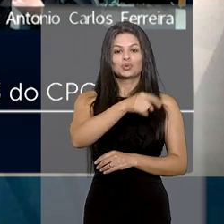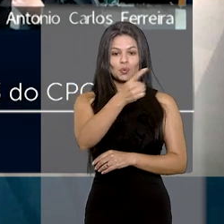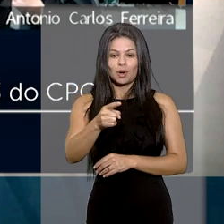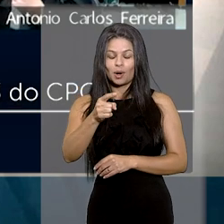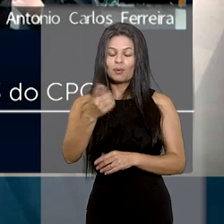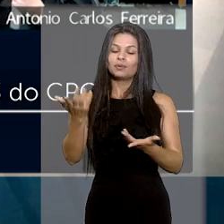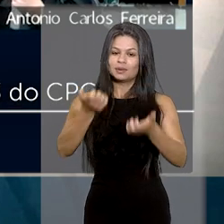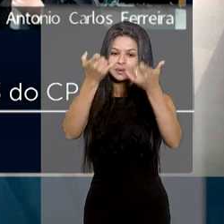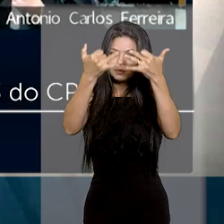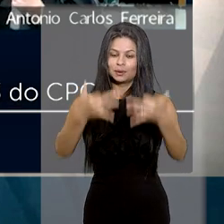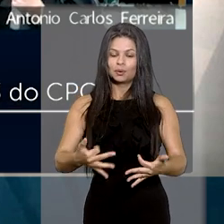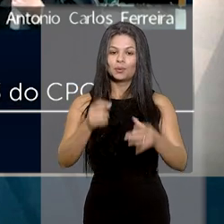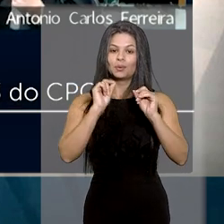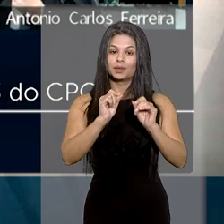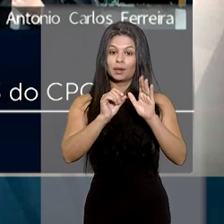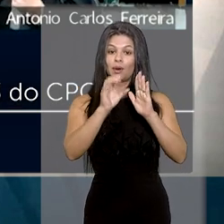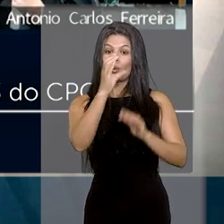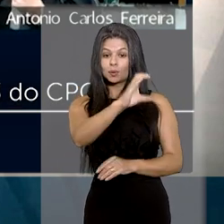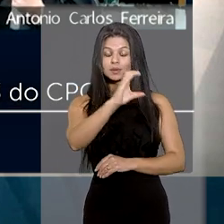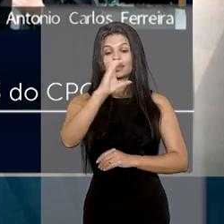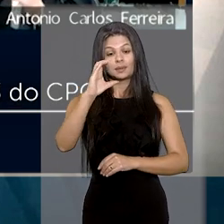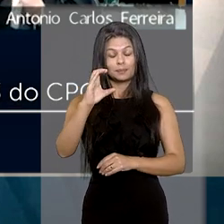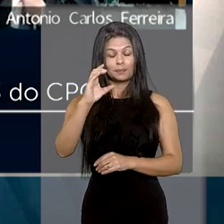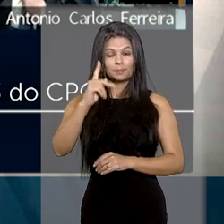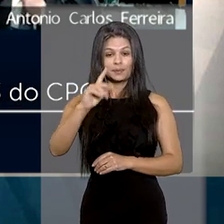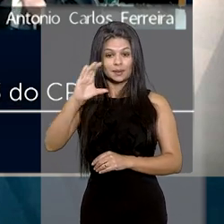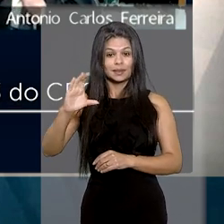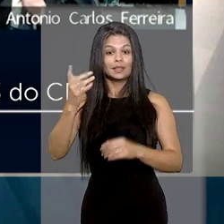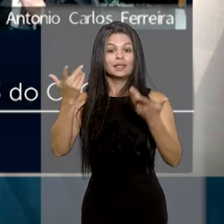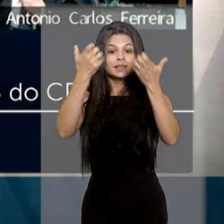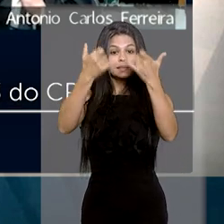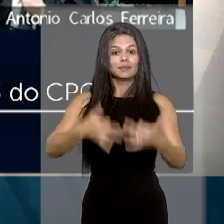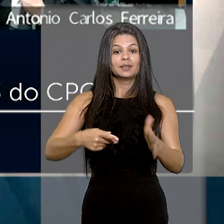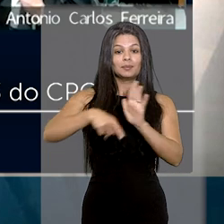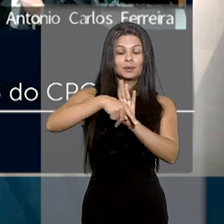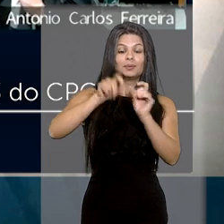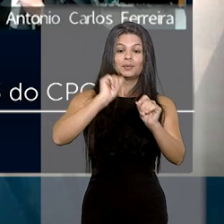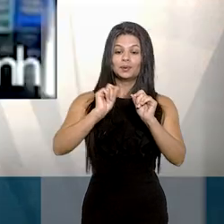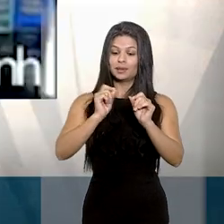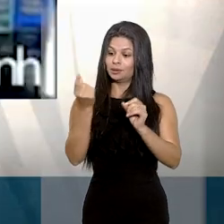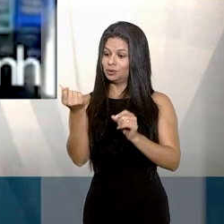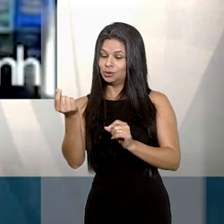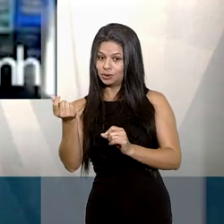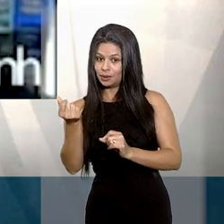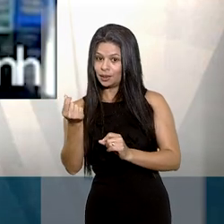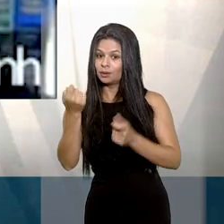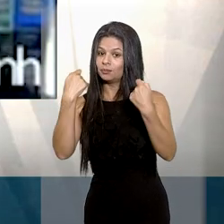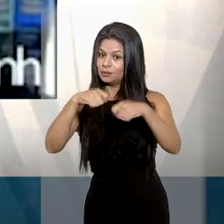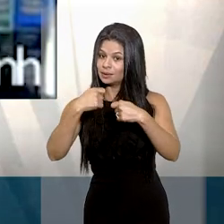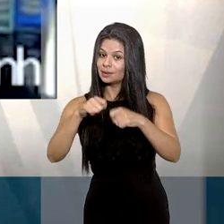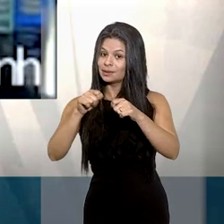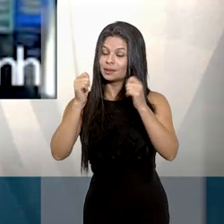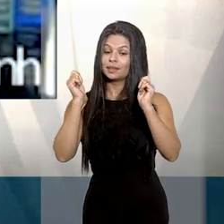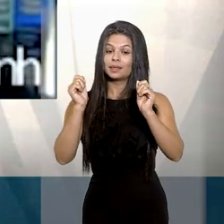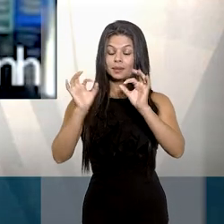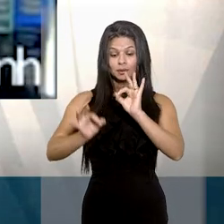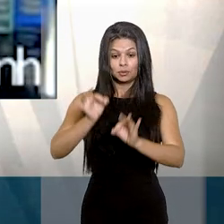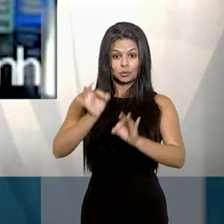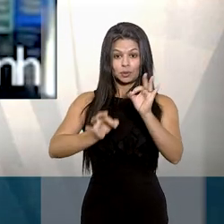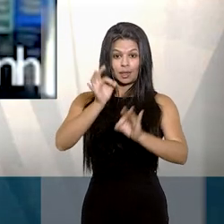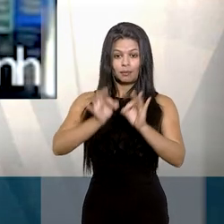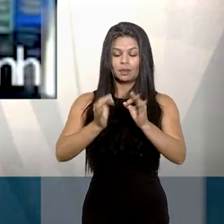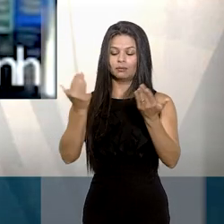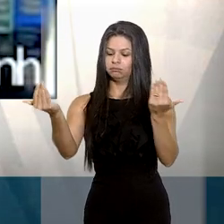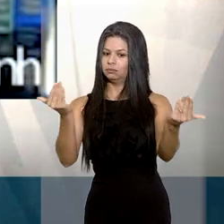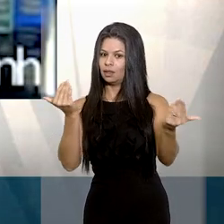Noronha explicou que o código de processo civil trata a empenhorabilidade como relativa permitindo que seja atenuado em julgamentos